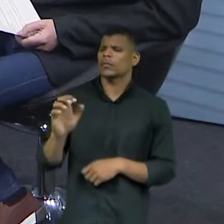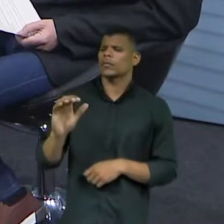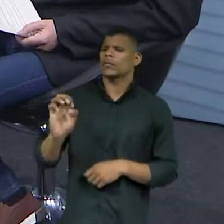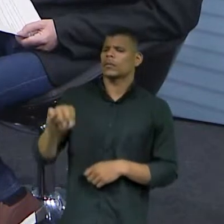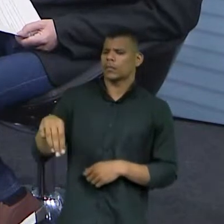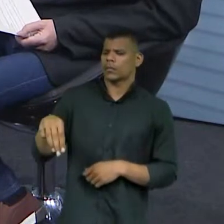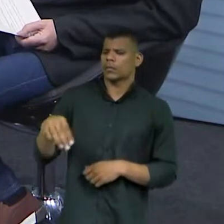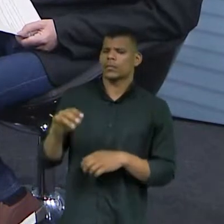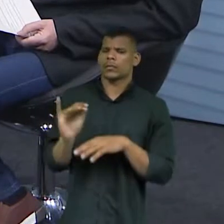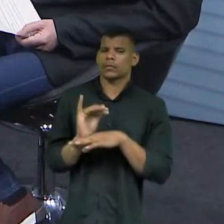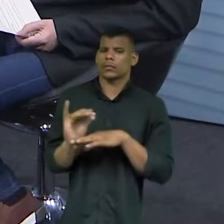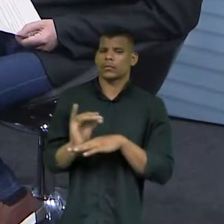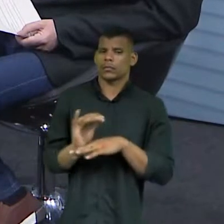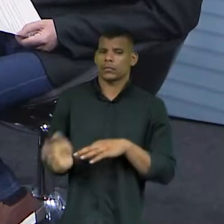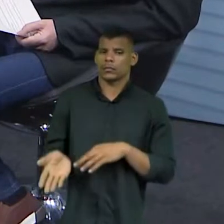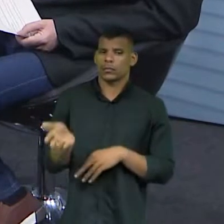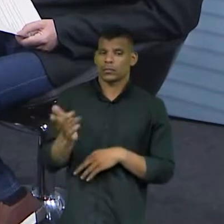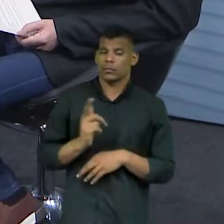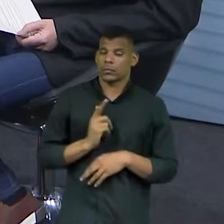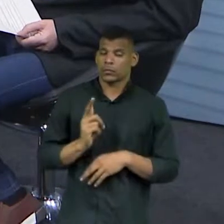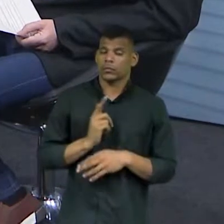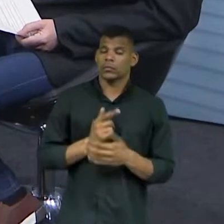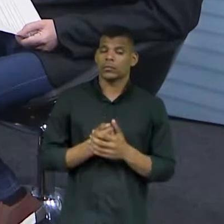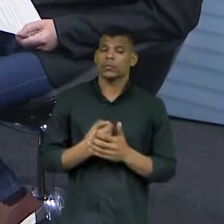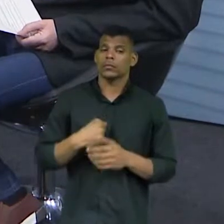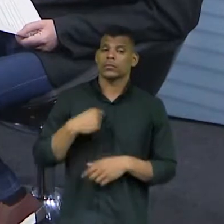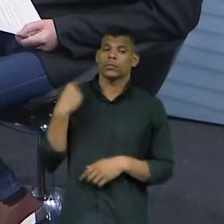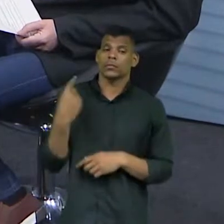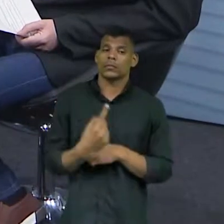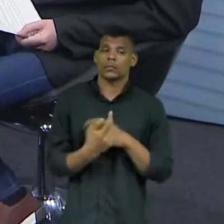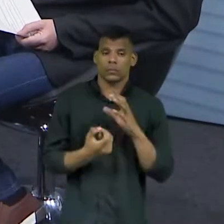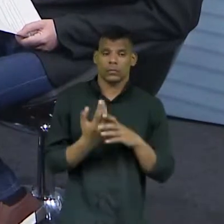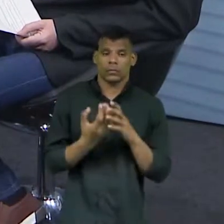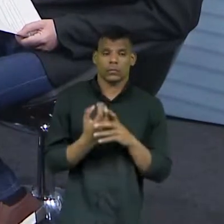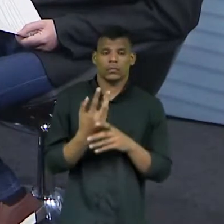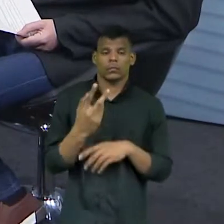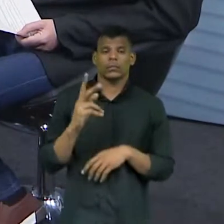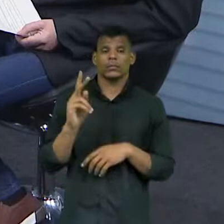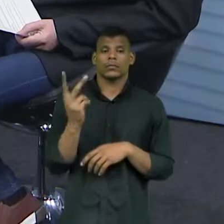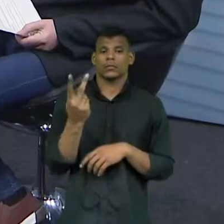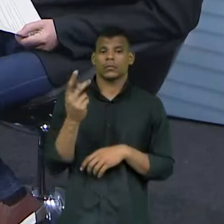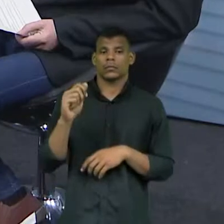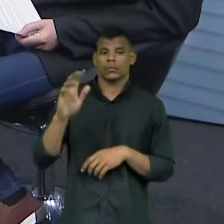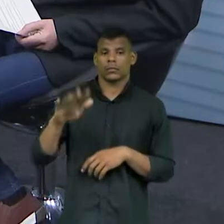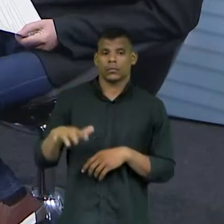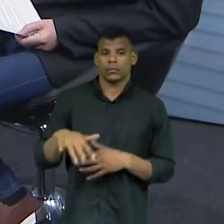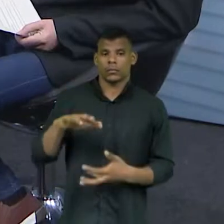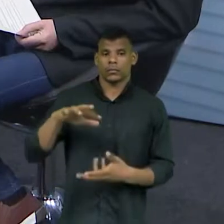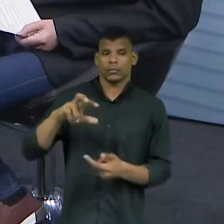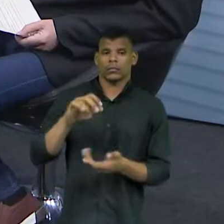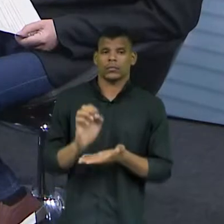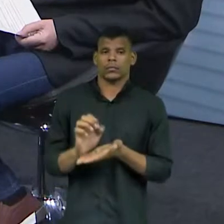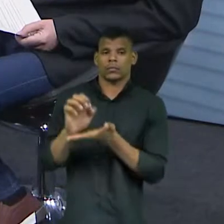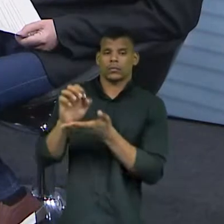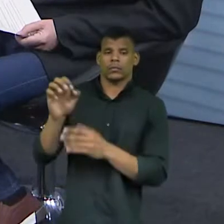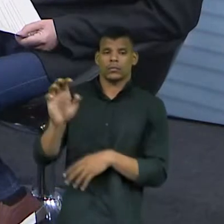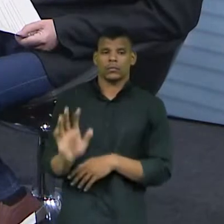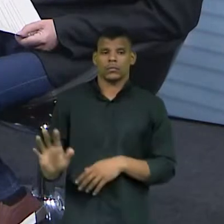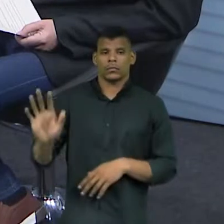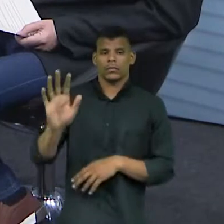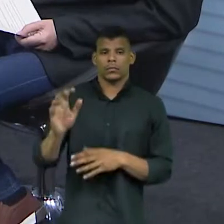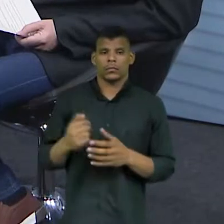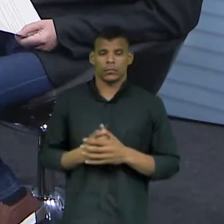dele é estratégica. A gente vai poder produzir hidrogênio mais barato do mundo aqui e poder levar para a Europa,